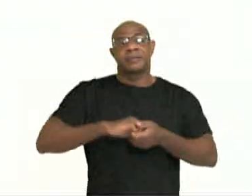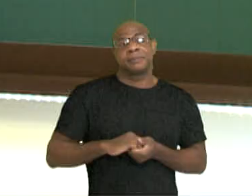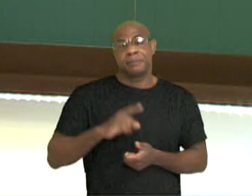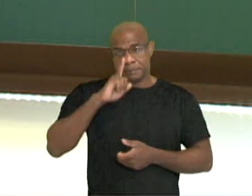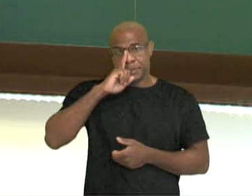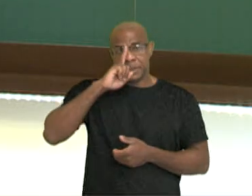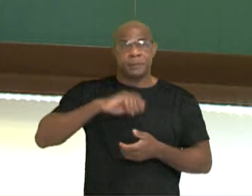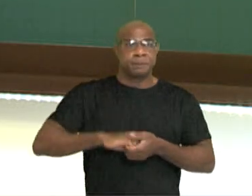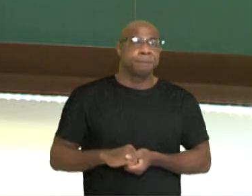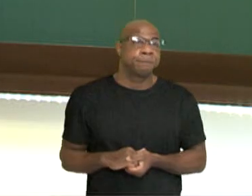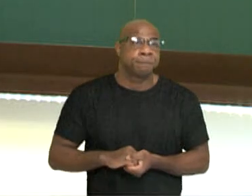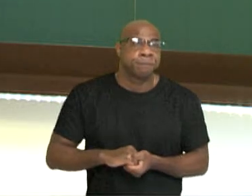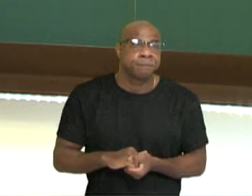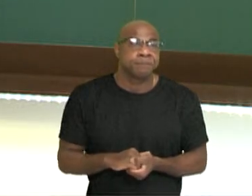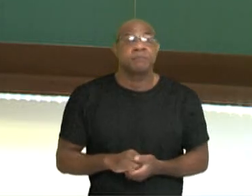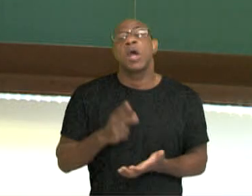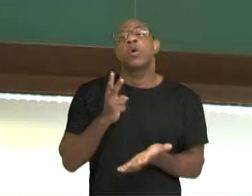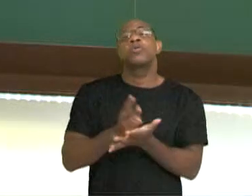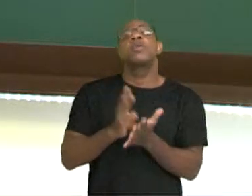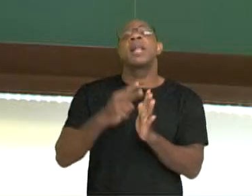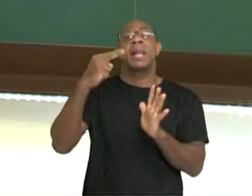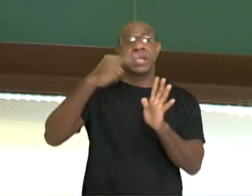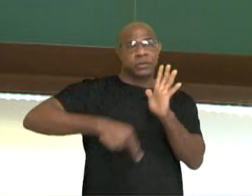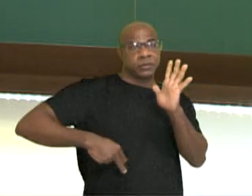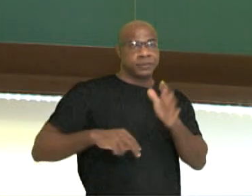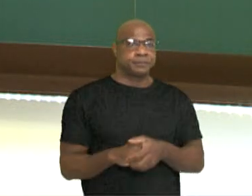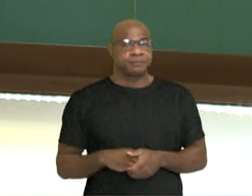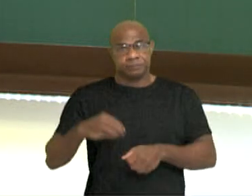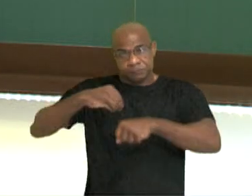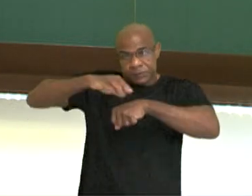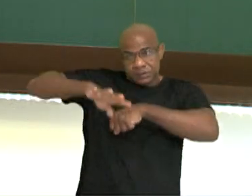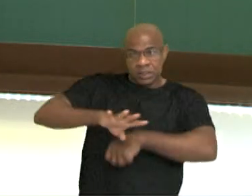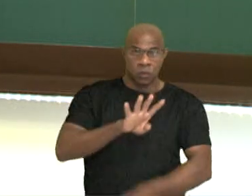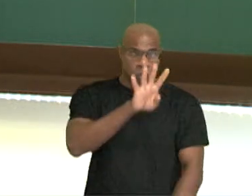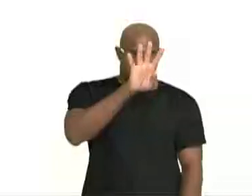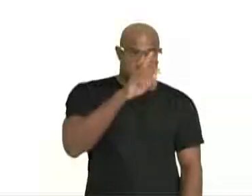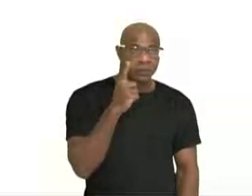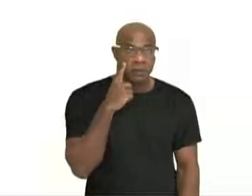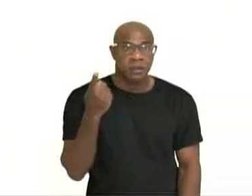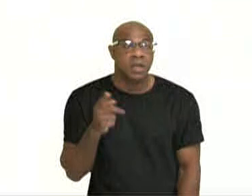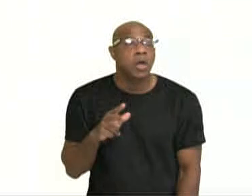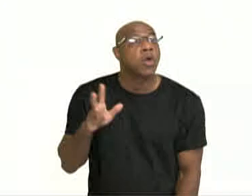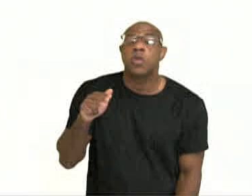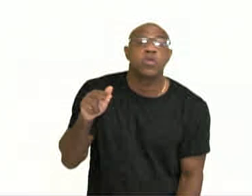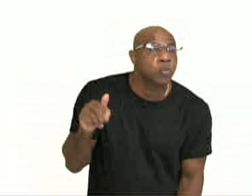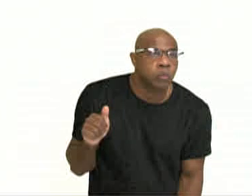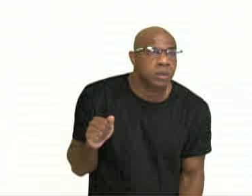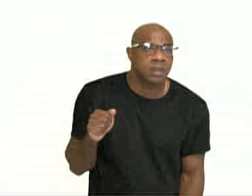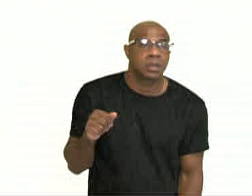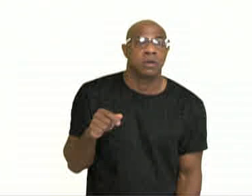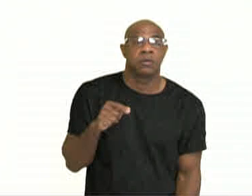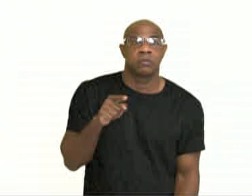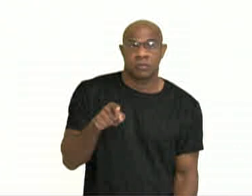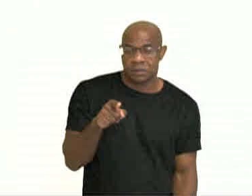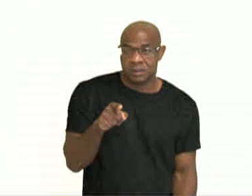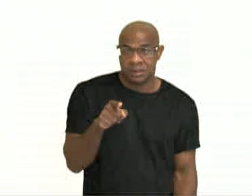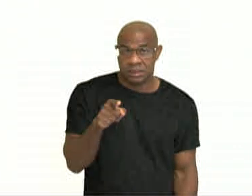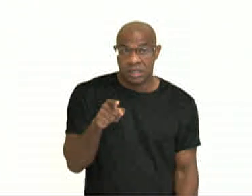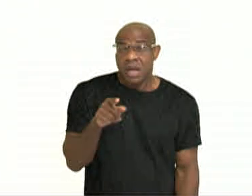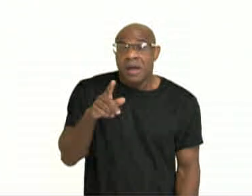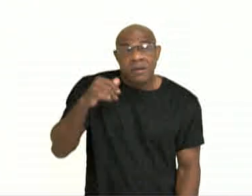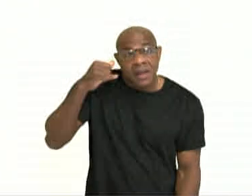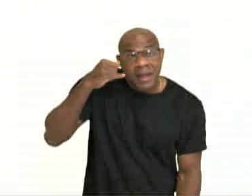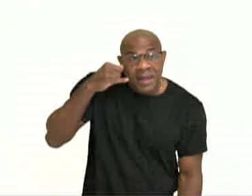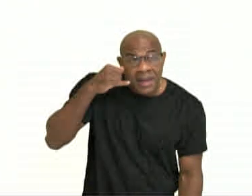ok? Continuando a leitura, dica 4. Nunca, em hipótese nenhuma,